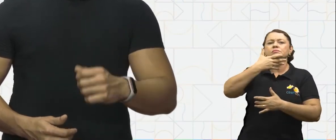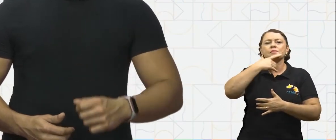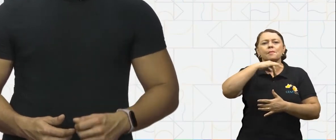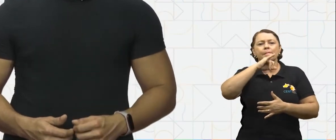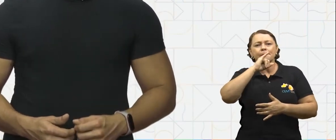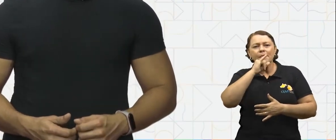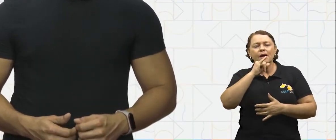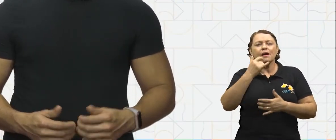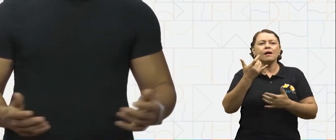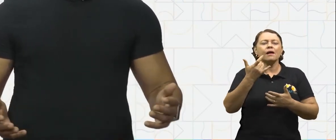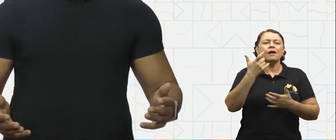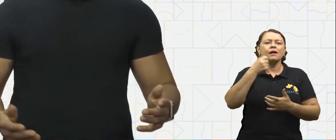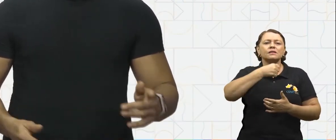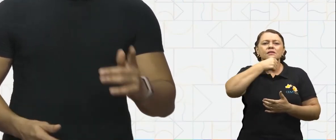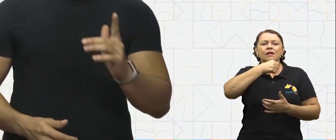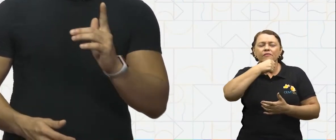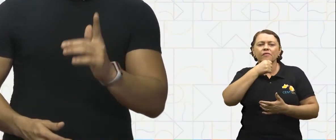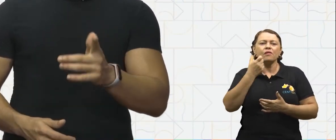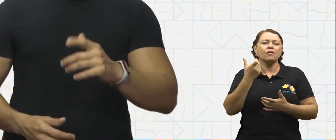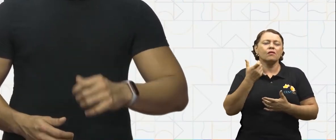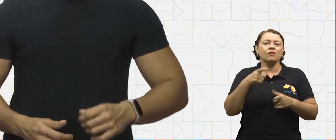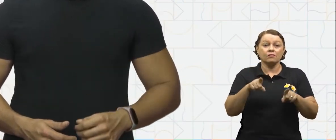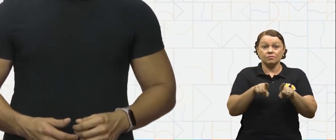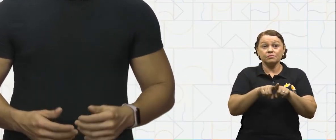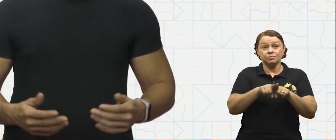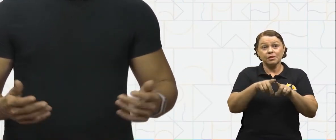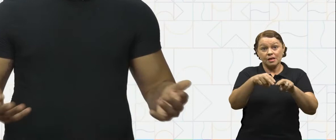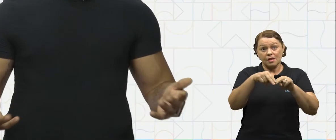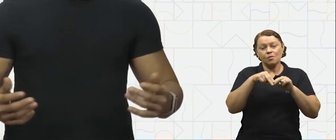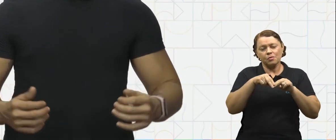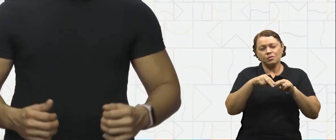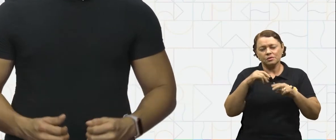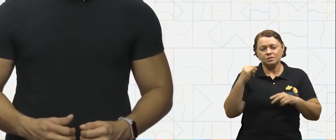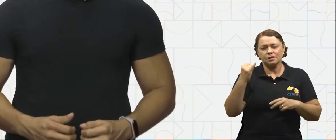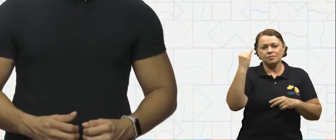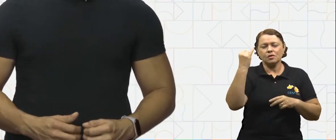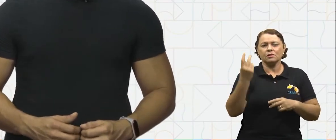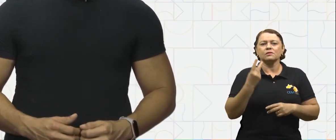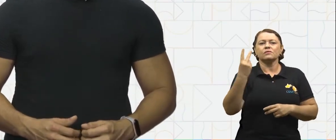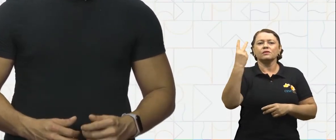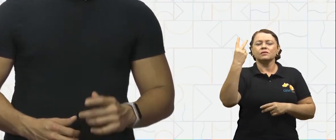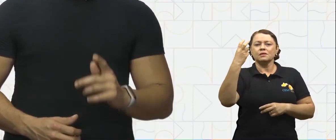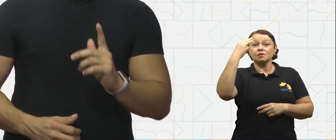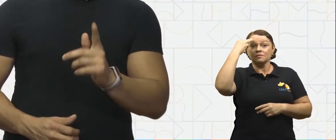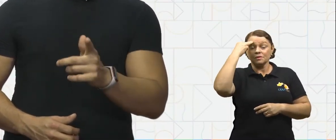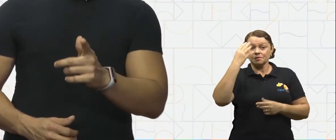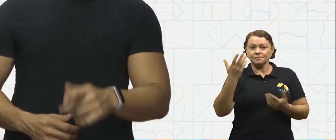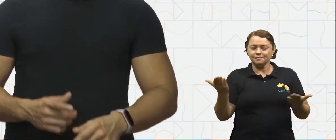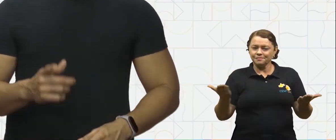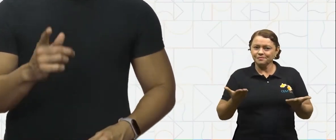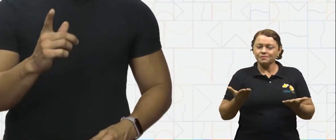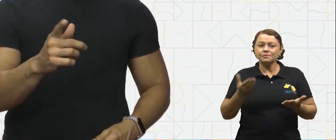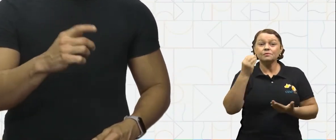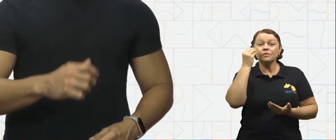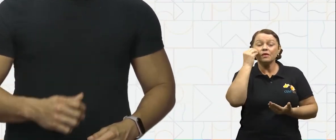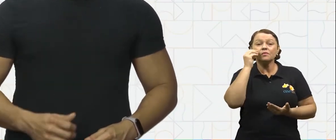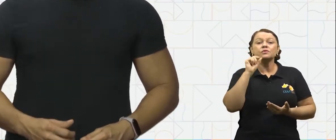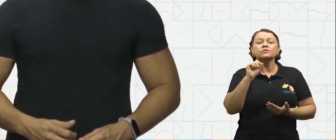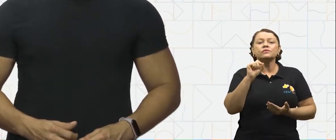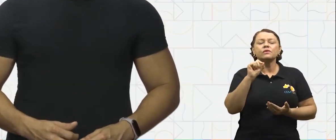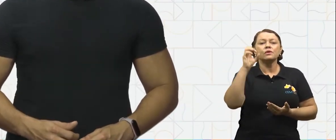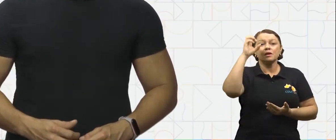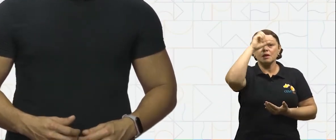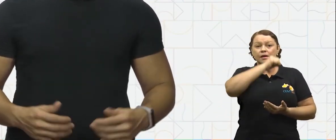e bisavós. Por isso, é muito importante valorizarmos essas memórias. E agora, vamos testar os